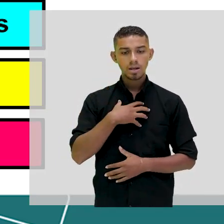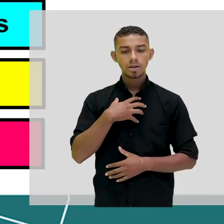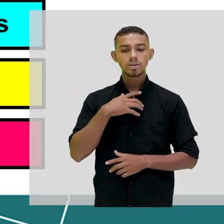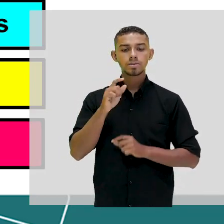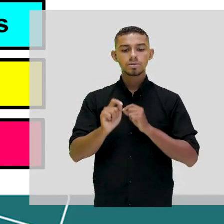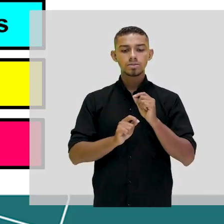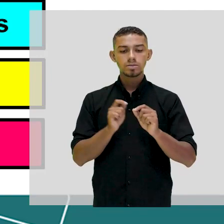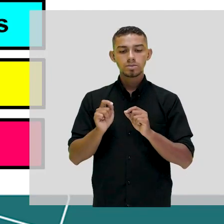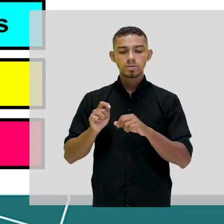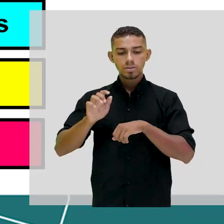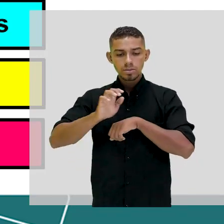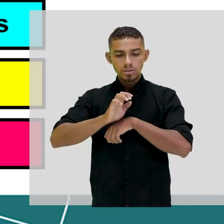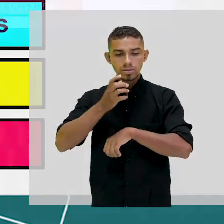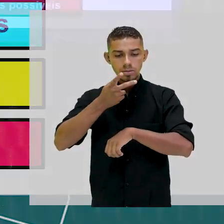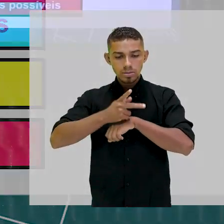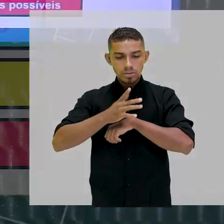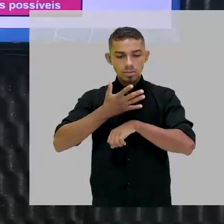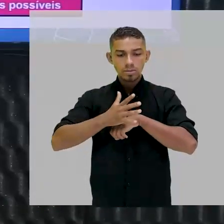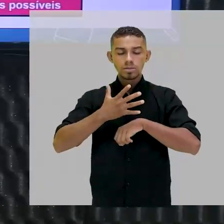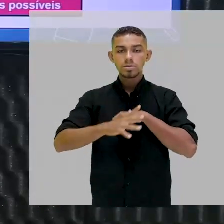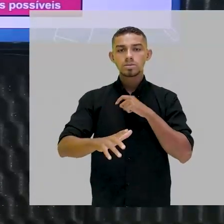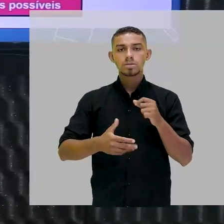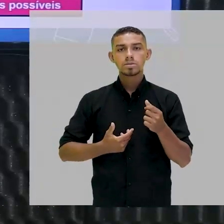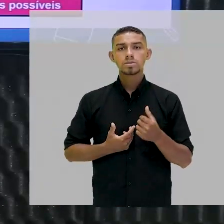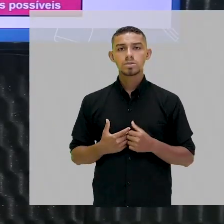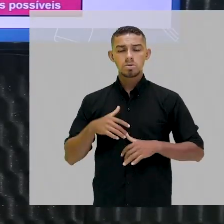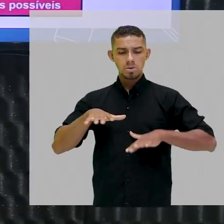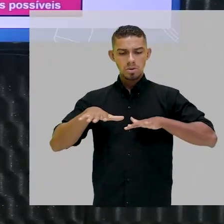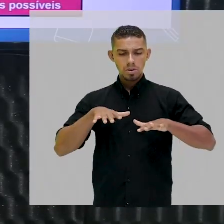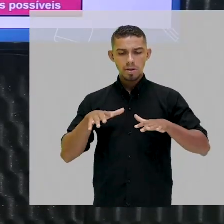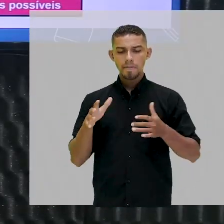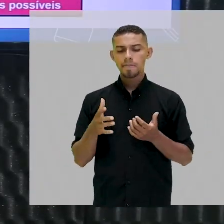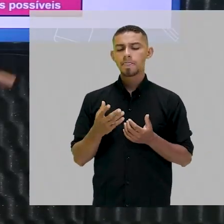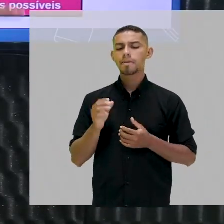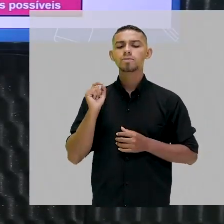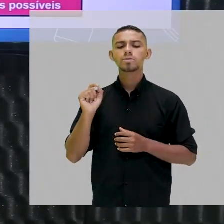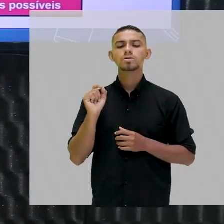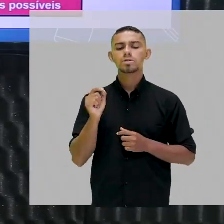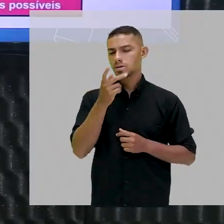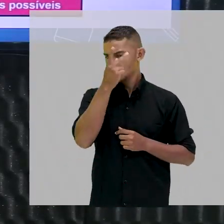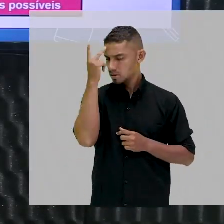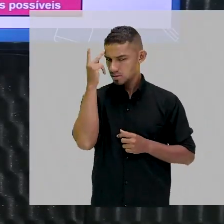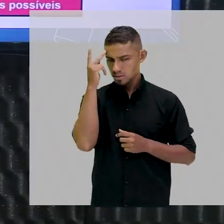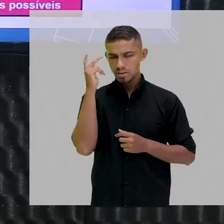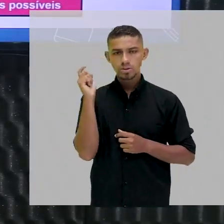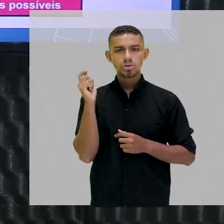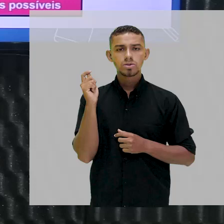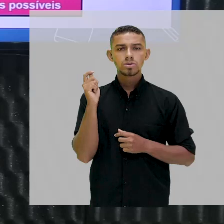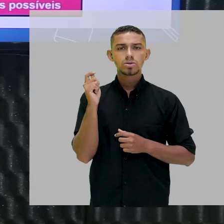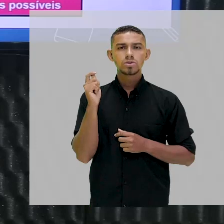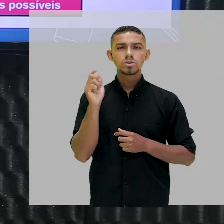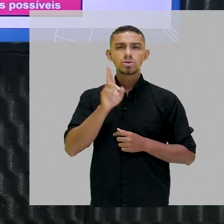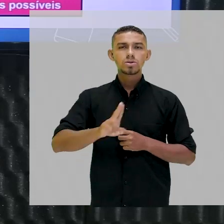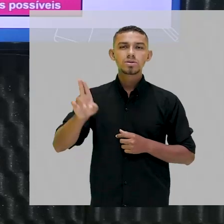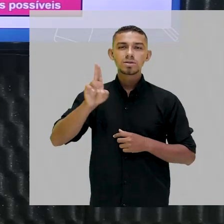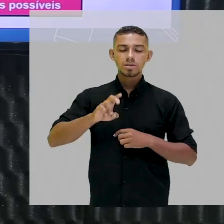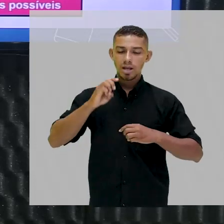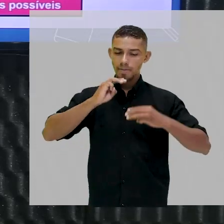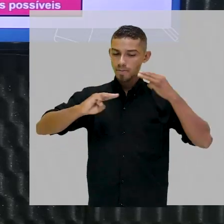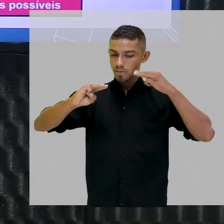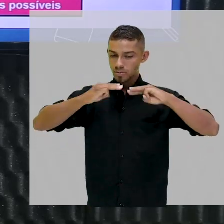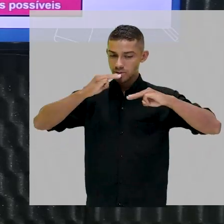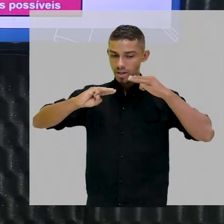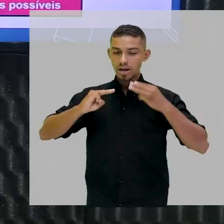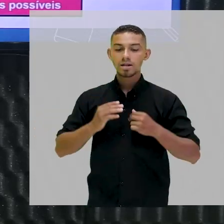da estética, da execução dos movimentos. O que é que os juízes irão analisar? A questão da